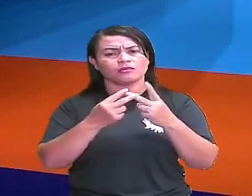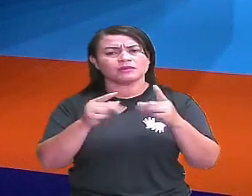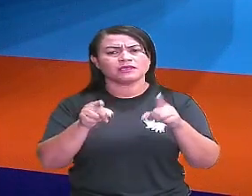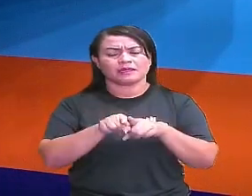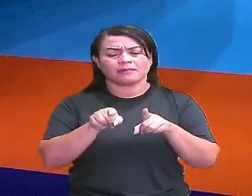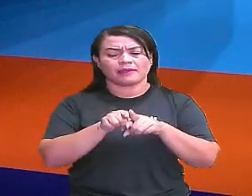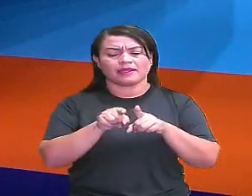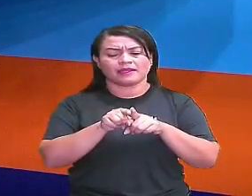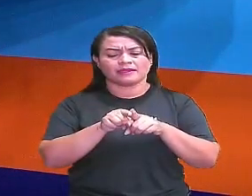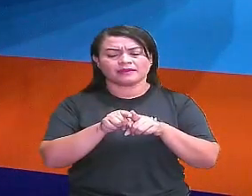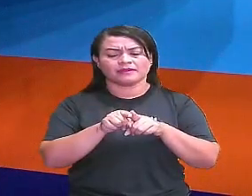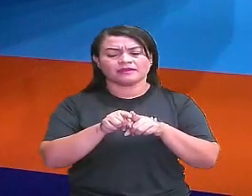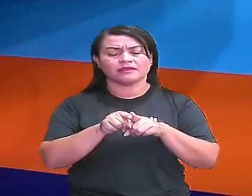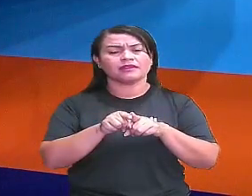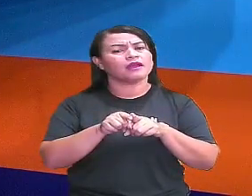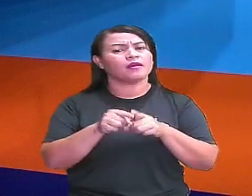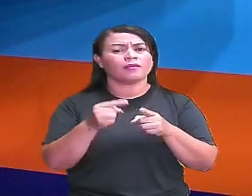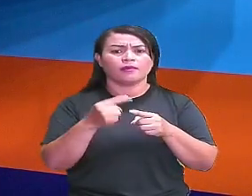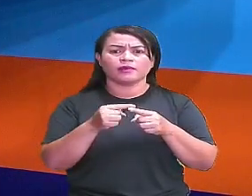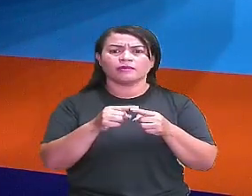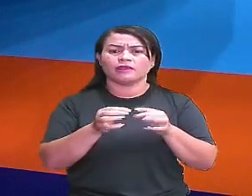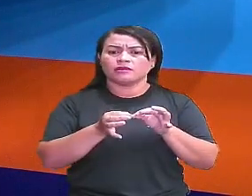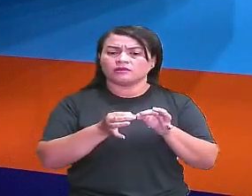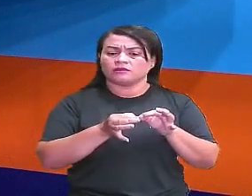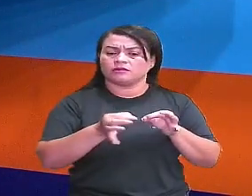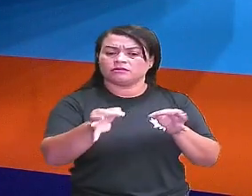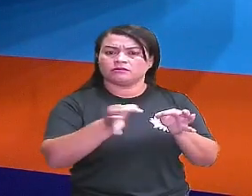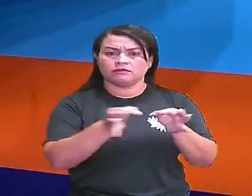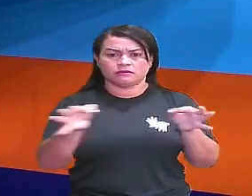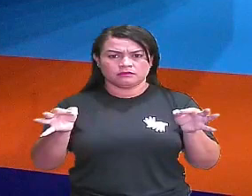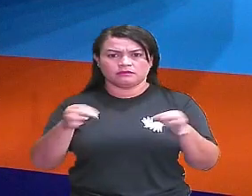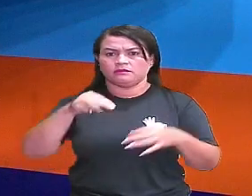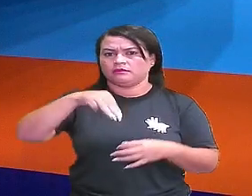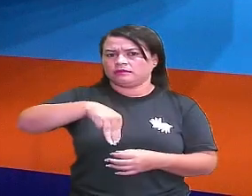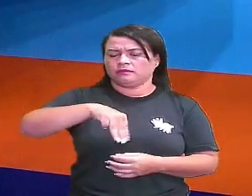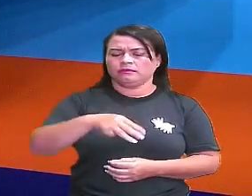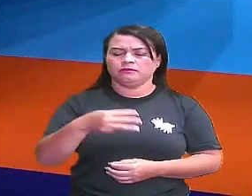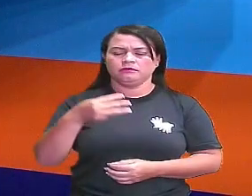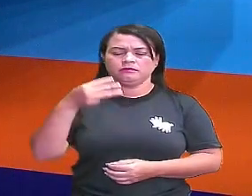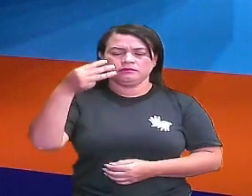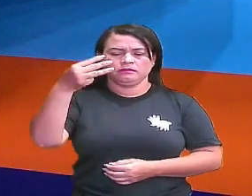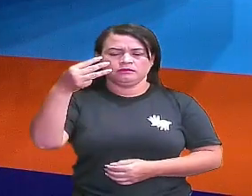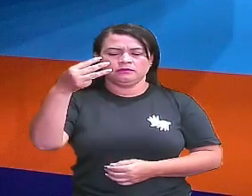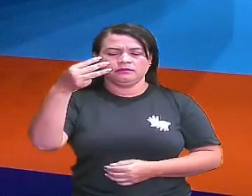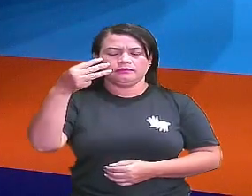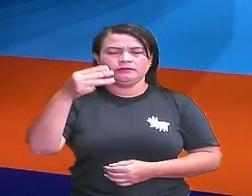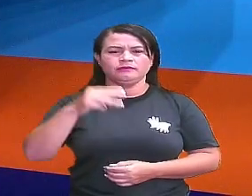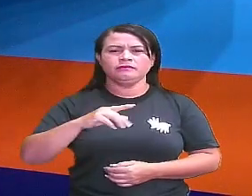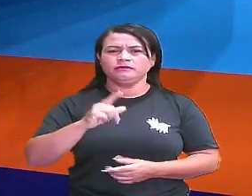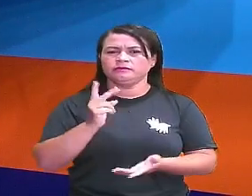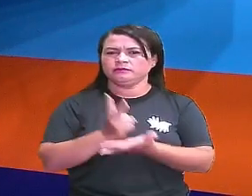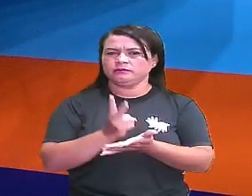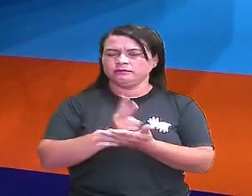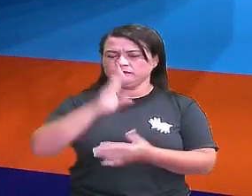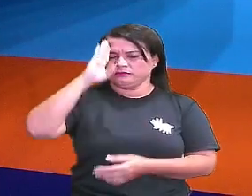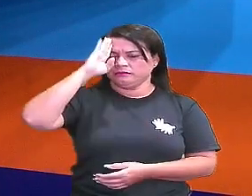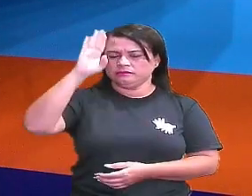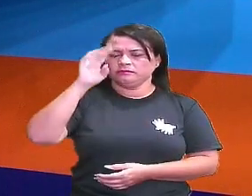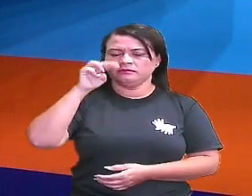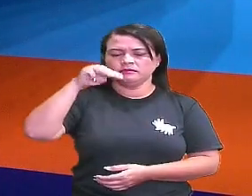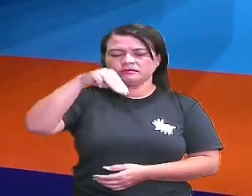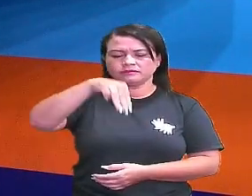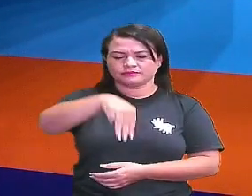linear. Porque aqui eu também estou trabalhando com metro, só que metro cúbico. Então, a unidade fundamental, metro